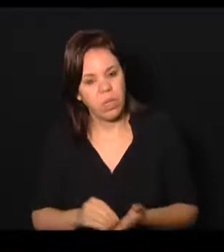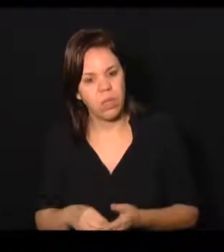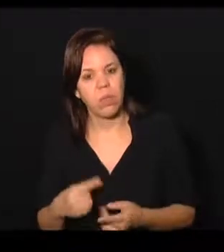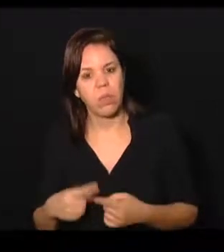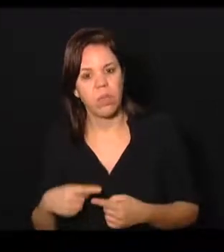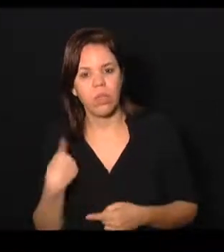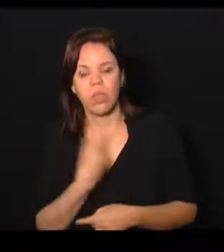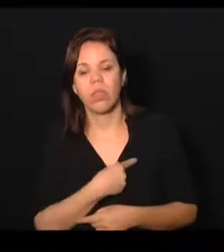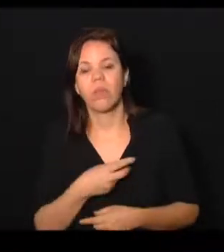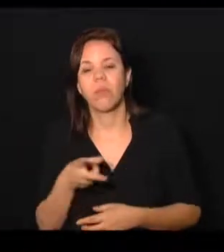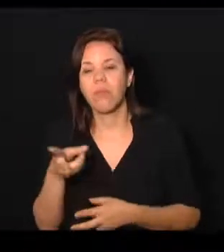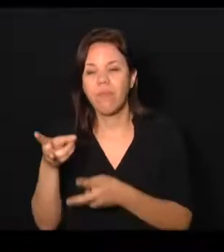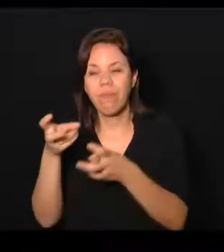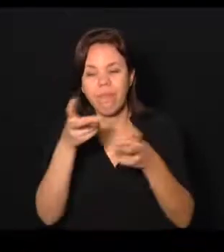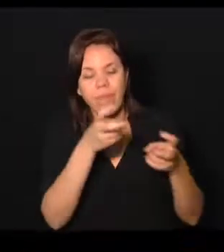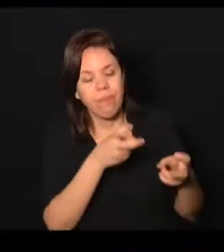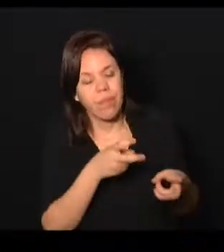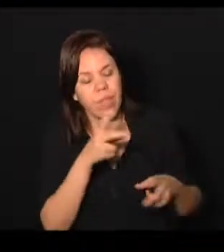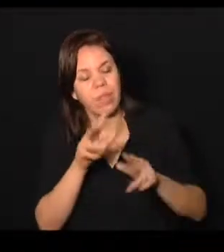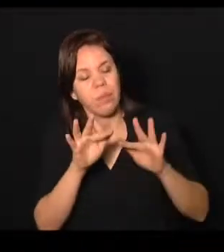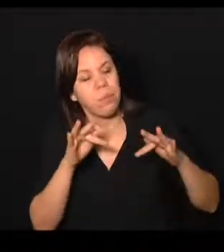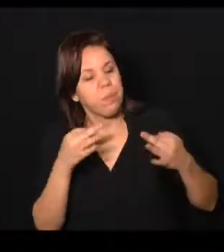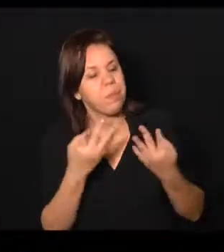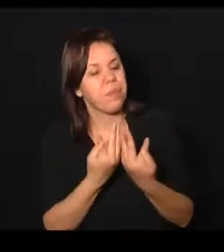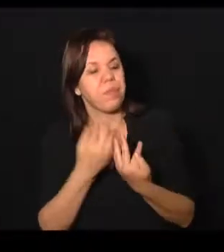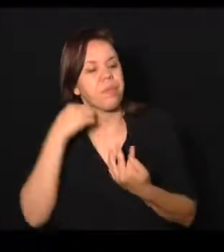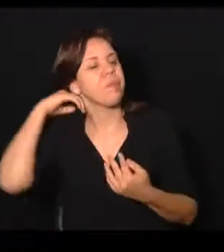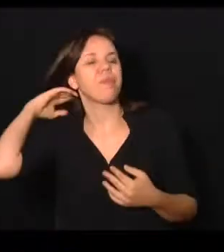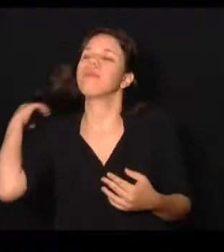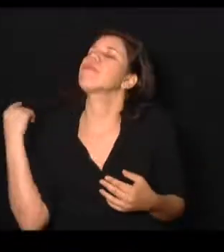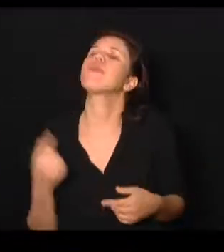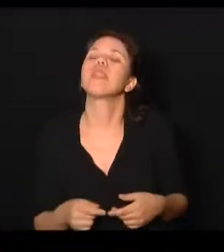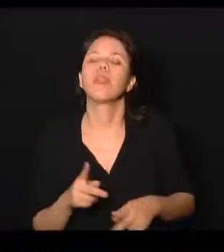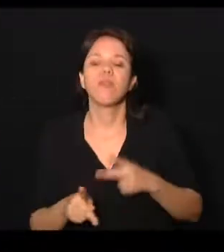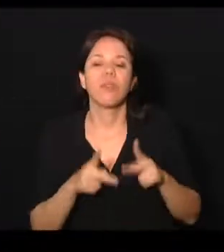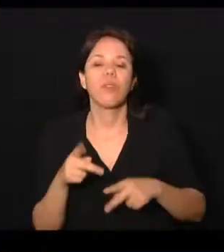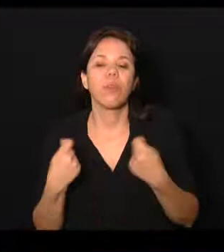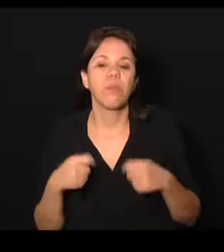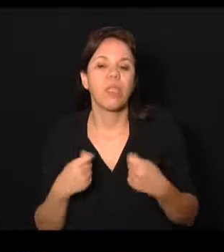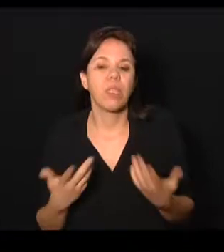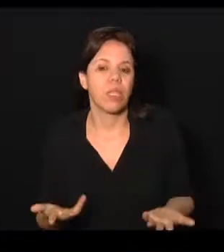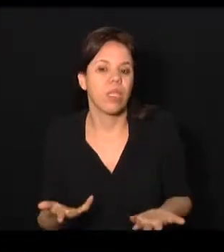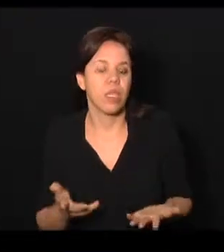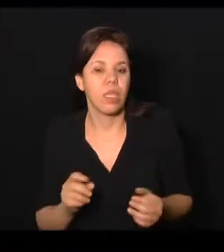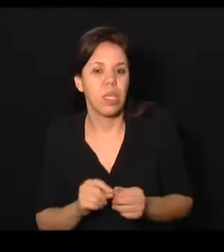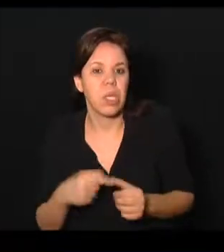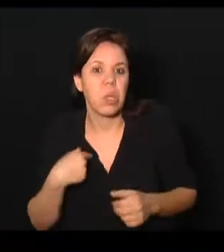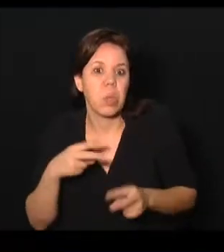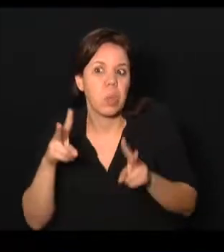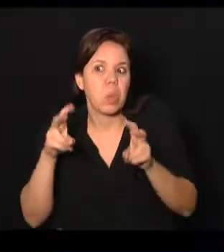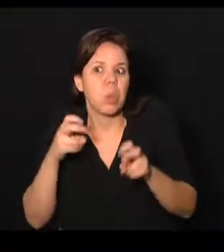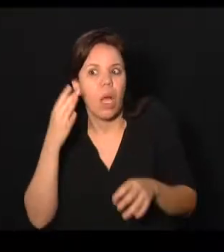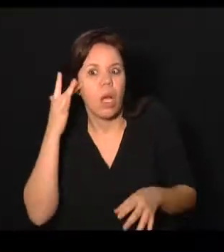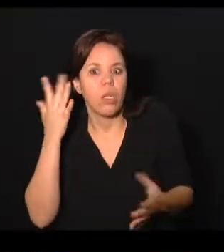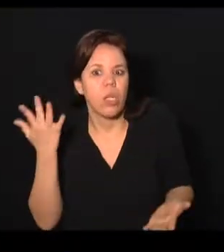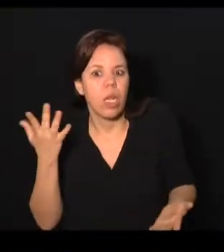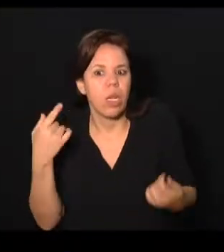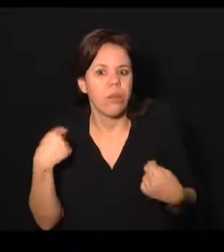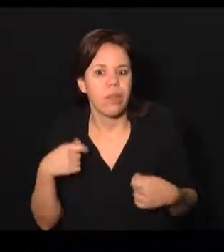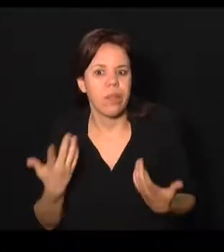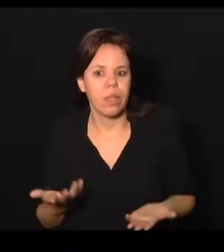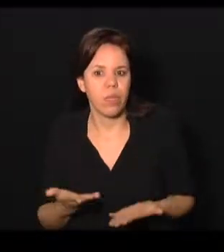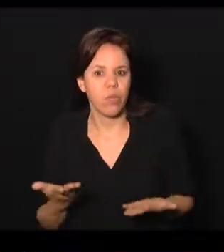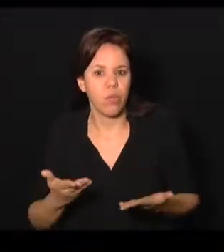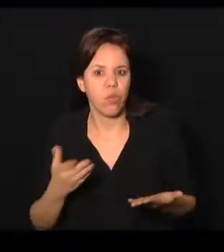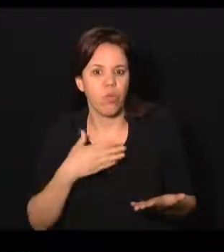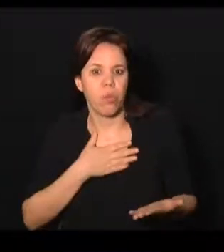sempre ouve as famílias dos doadores, dos familiares, dos necessitados de sangue, dizendo, eu nunca achei que fosse necessário, mas hoje que